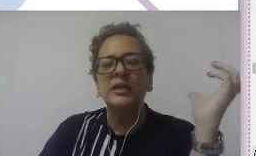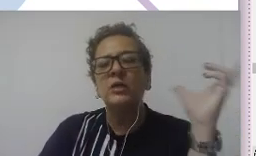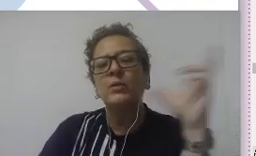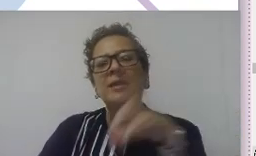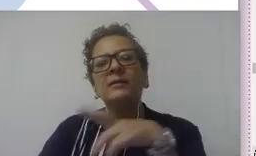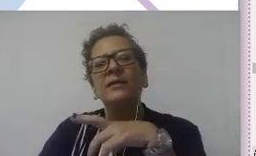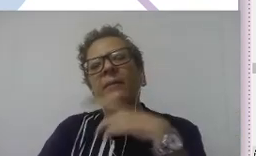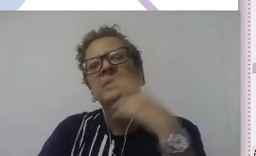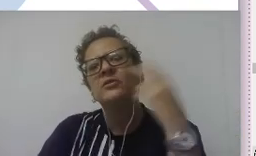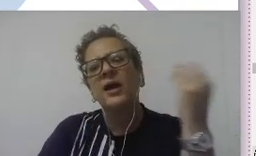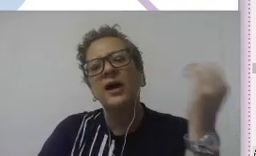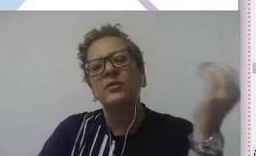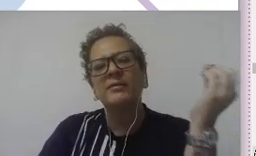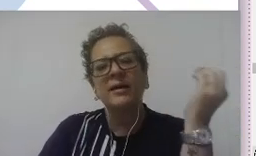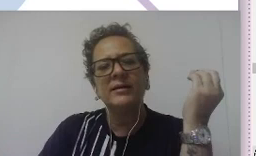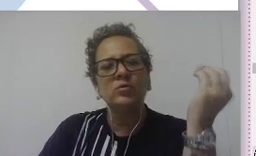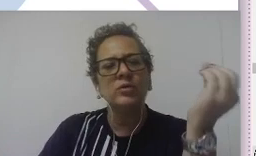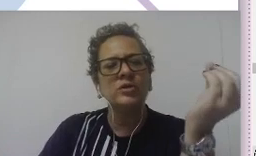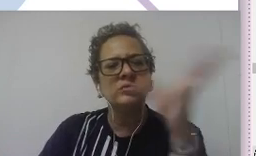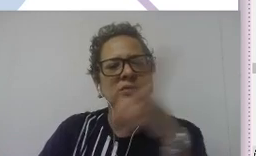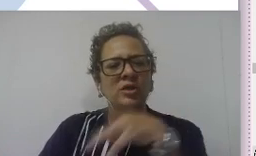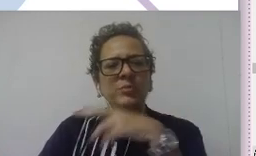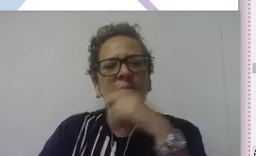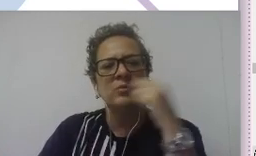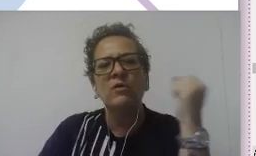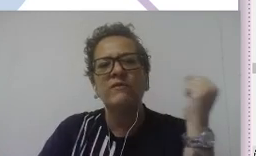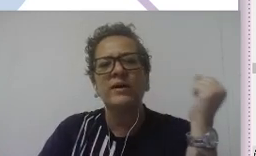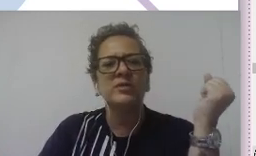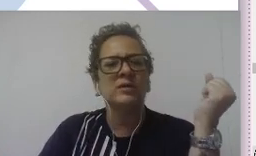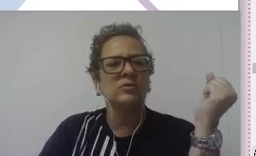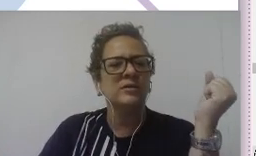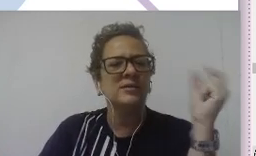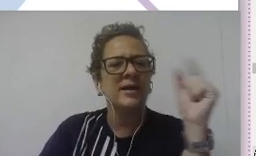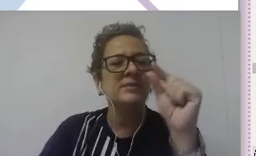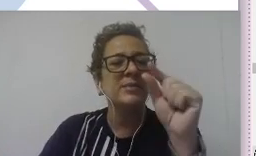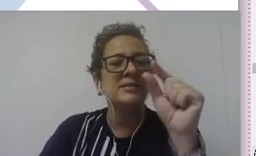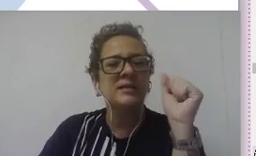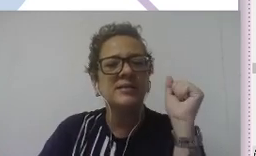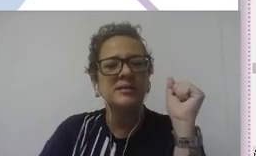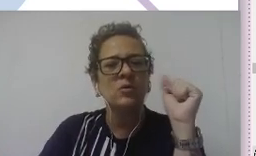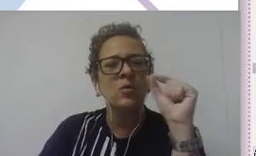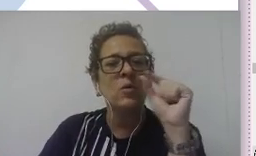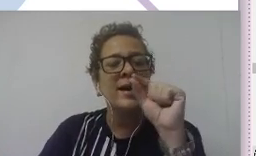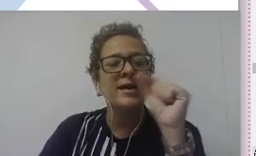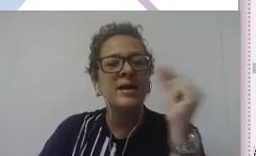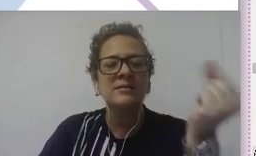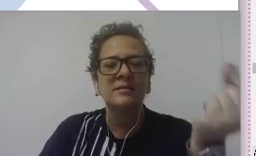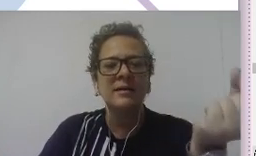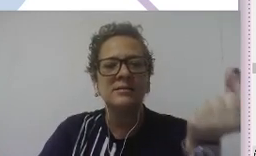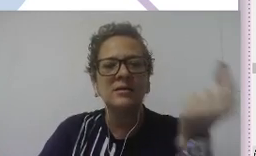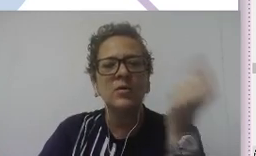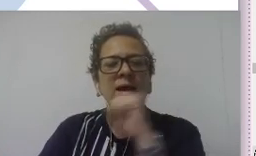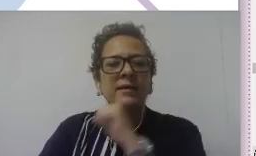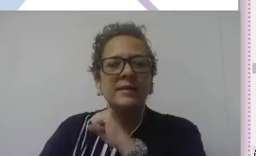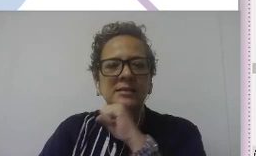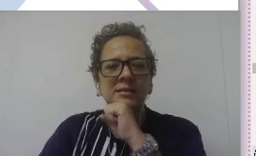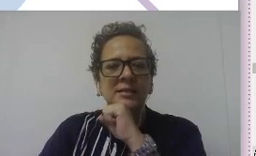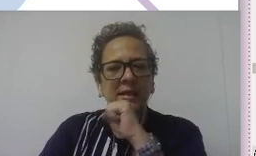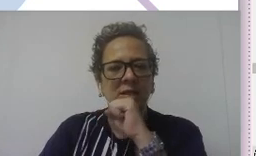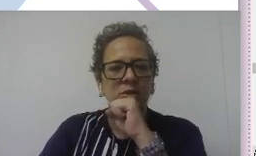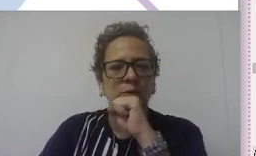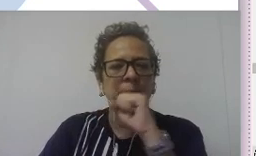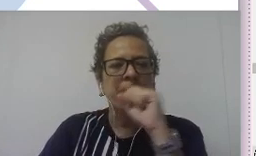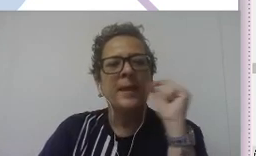um gênero intermediário entre a leitura de um texto por um ou vários atores e a especialização ou a encenação